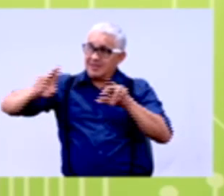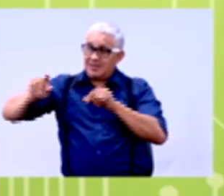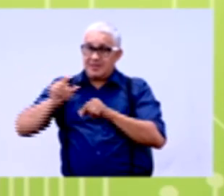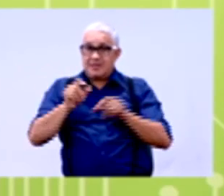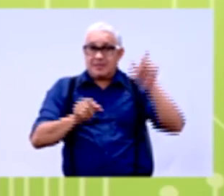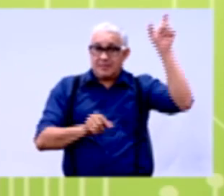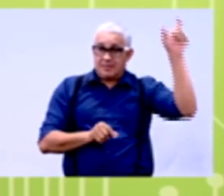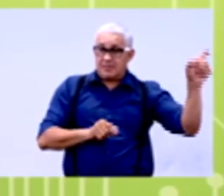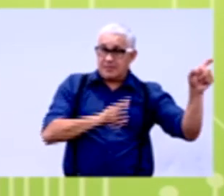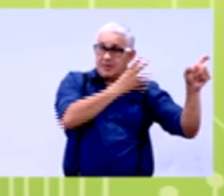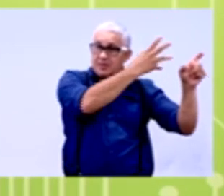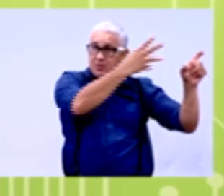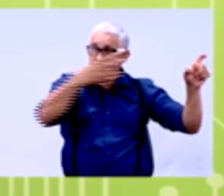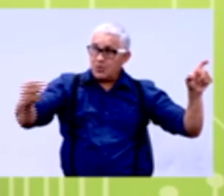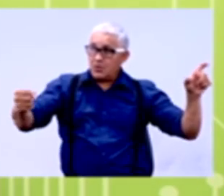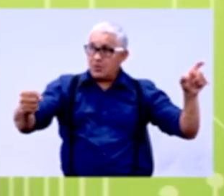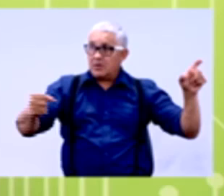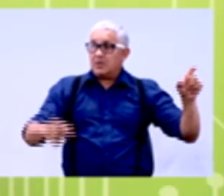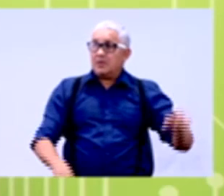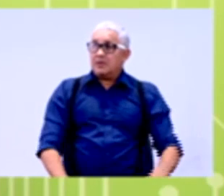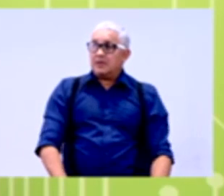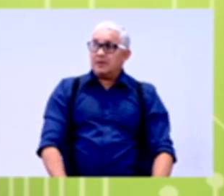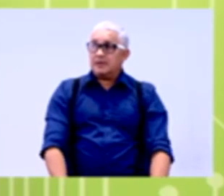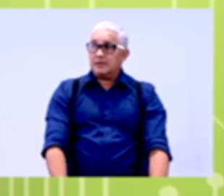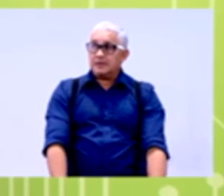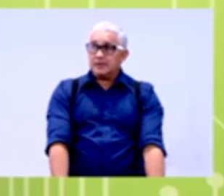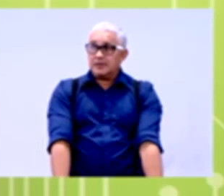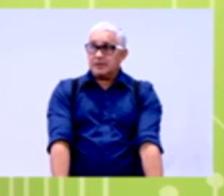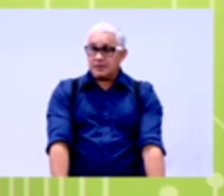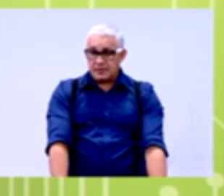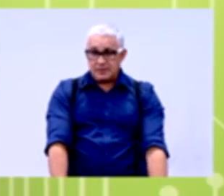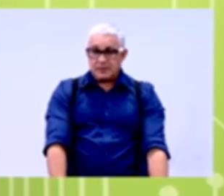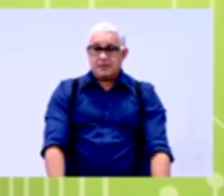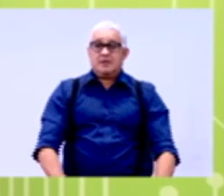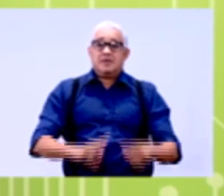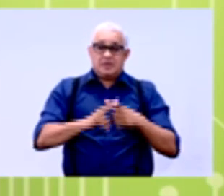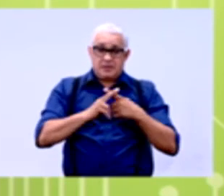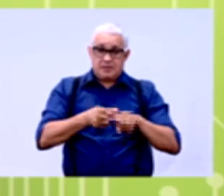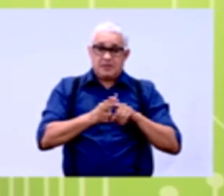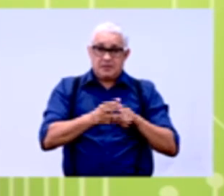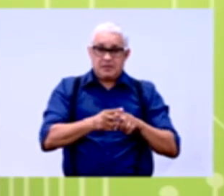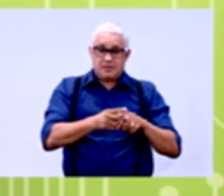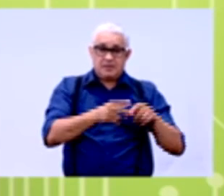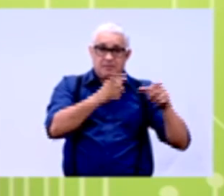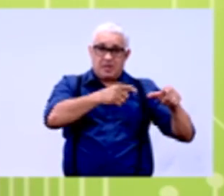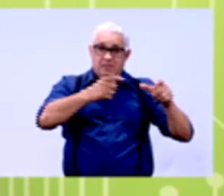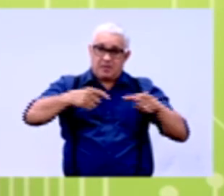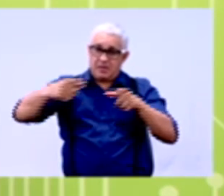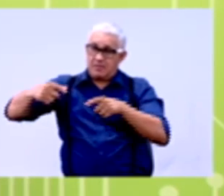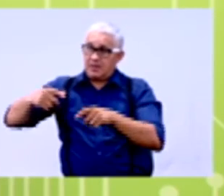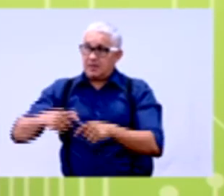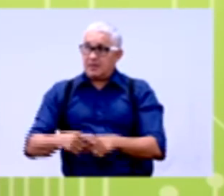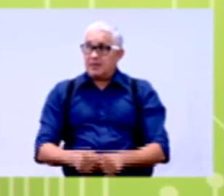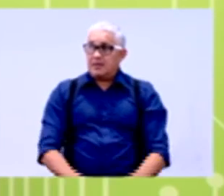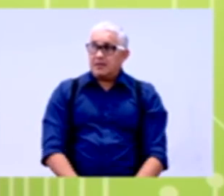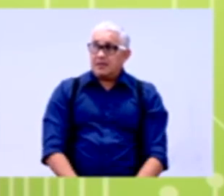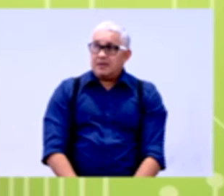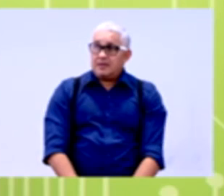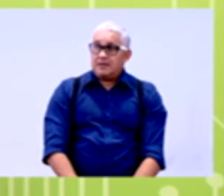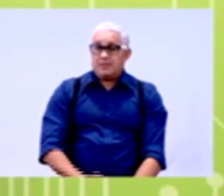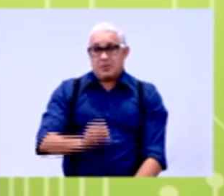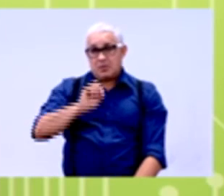usuário. E aí, quando temos que dar manutenção ou uma manutenção